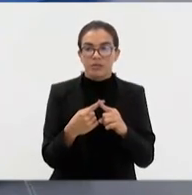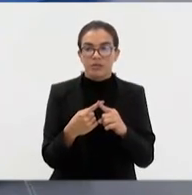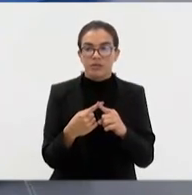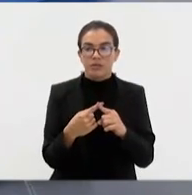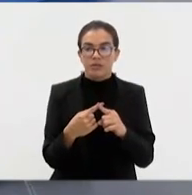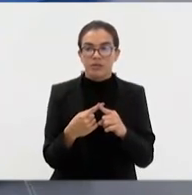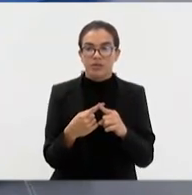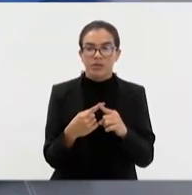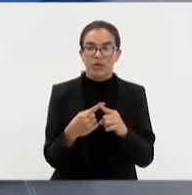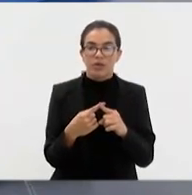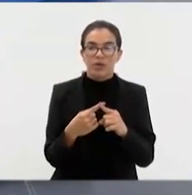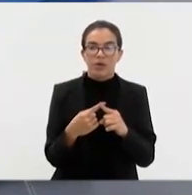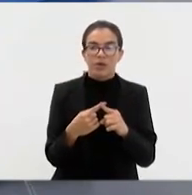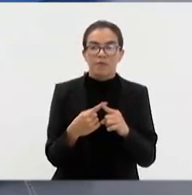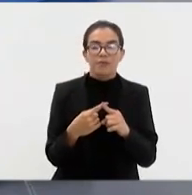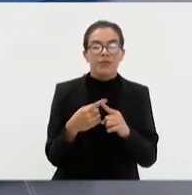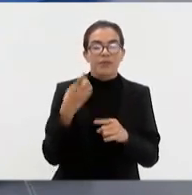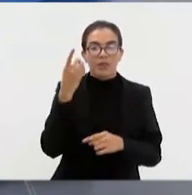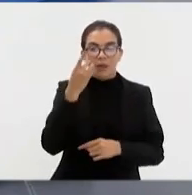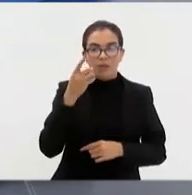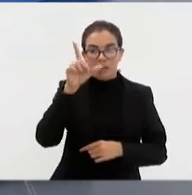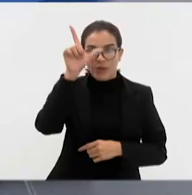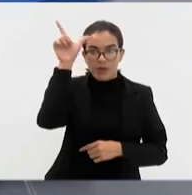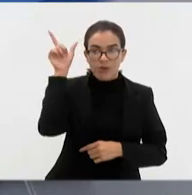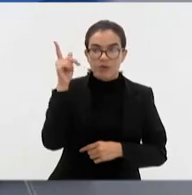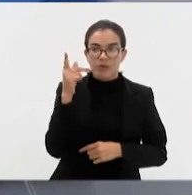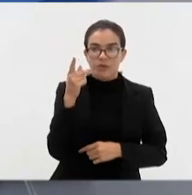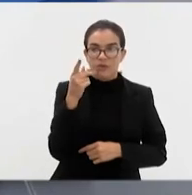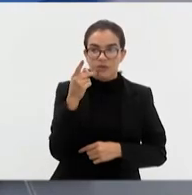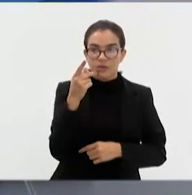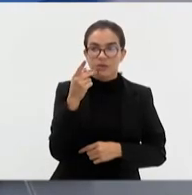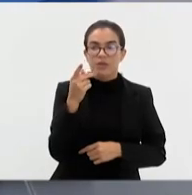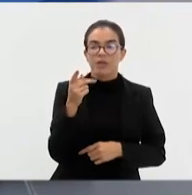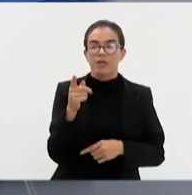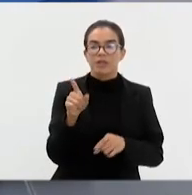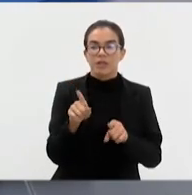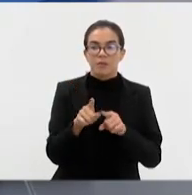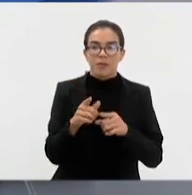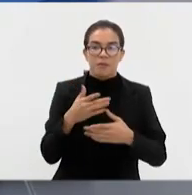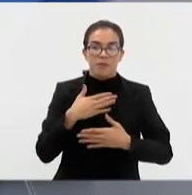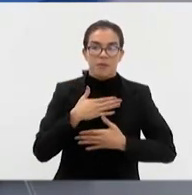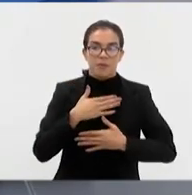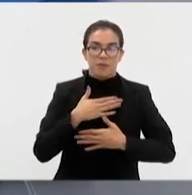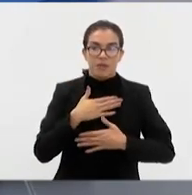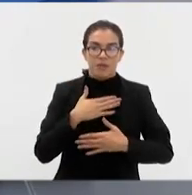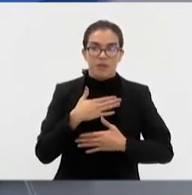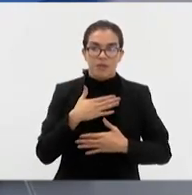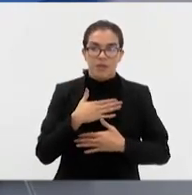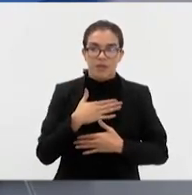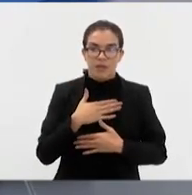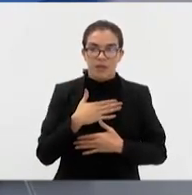algo abordado pelo deputado Luiz Paulo, e também por mim.